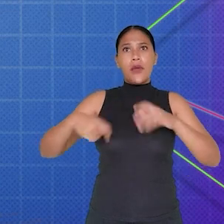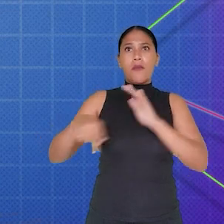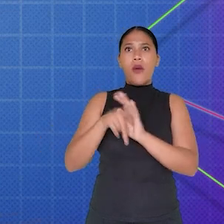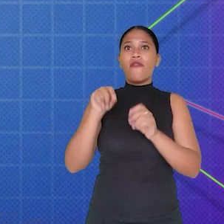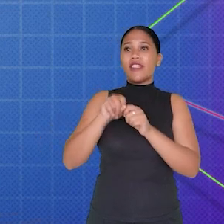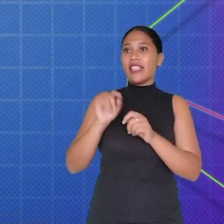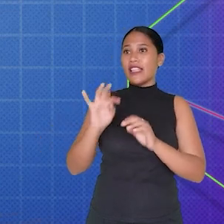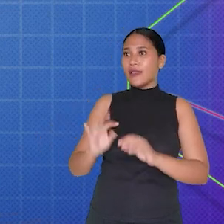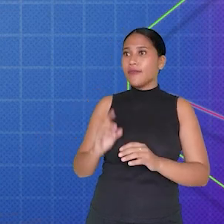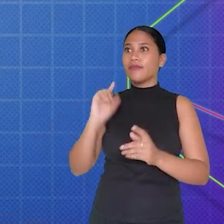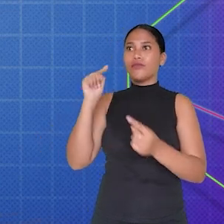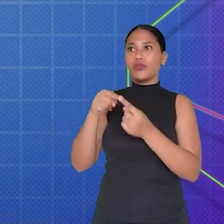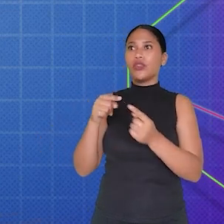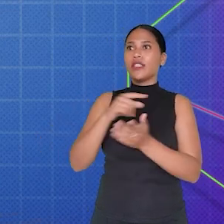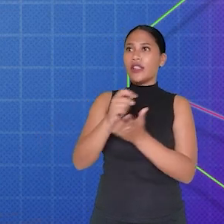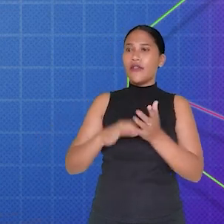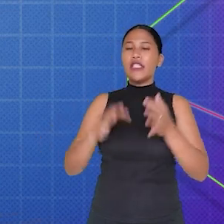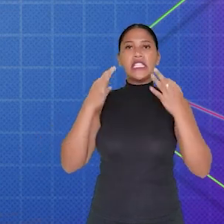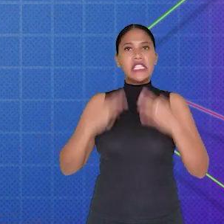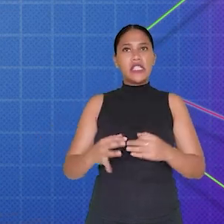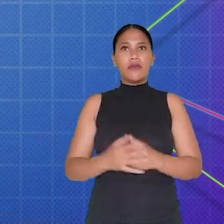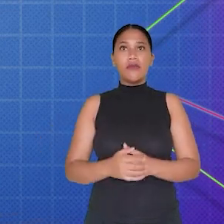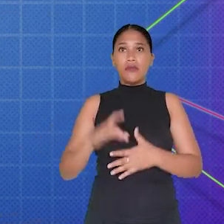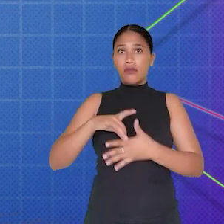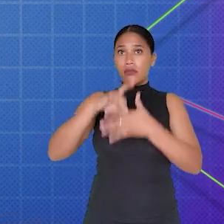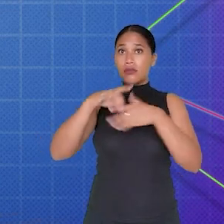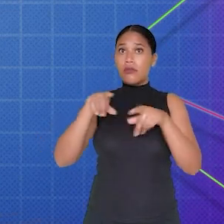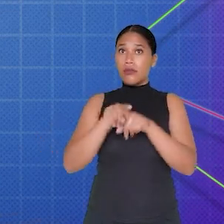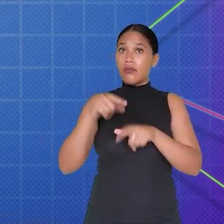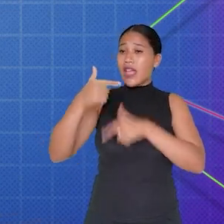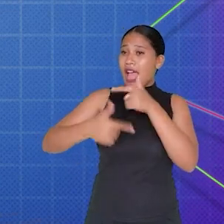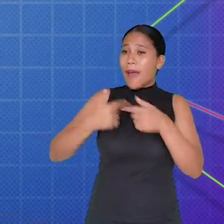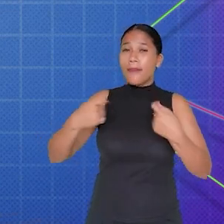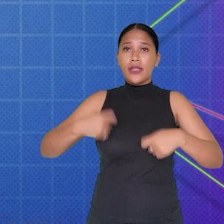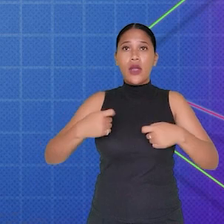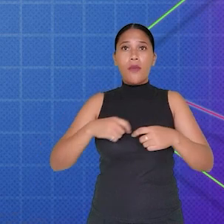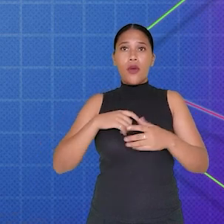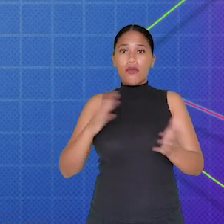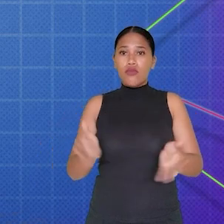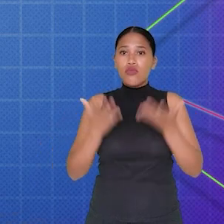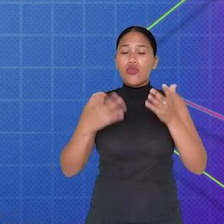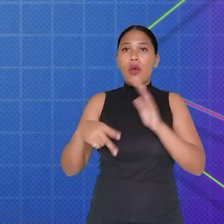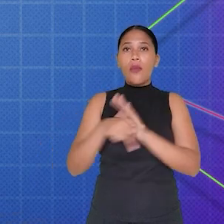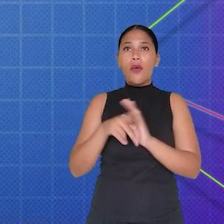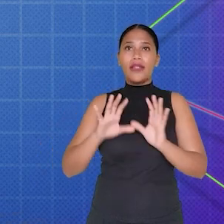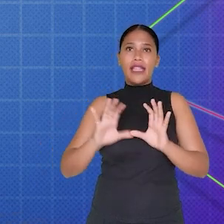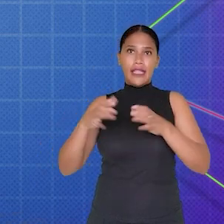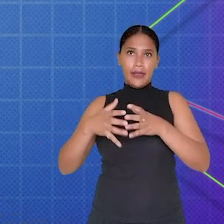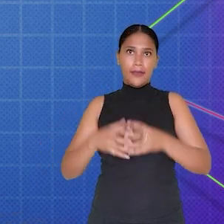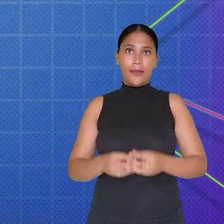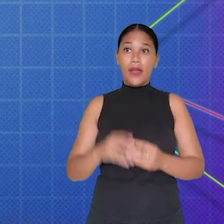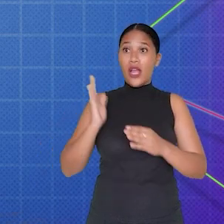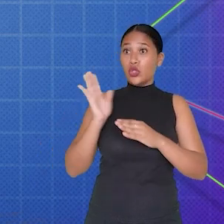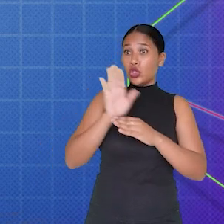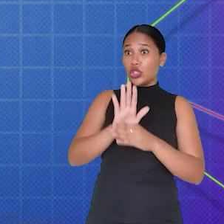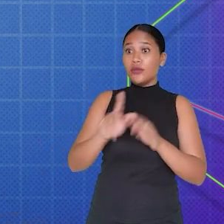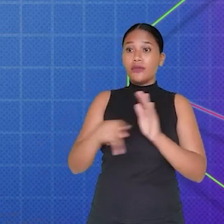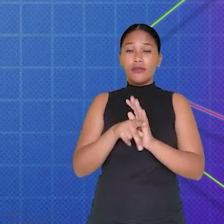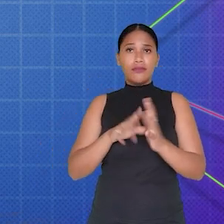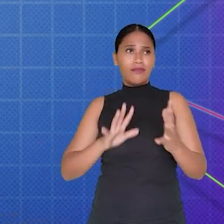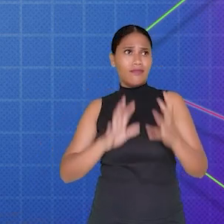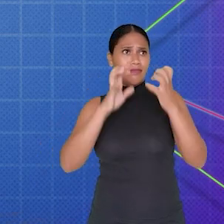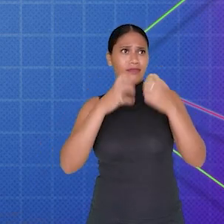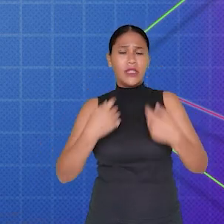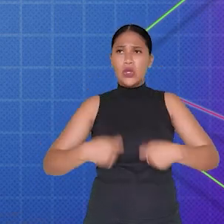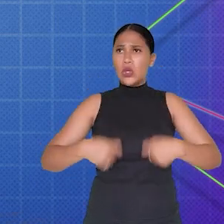recursos necessários para realizar sua tarefa de forma eficiente. O líder também deve trabalhar para manter a motivação e a coesão da equipe,